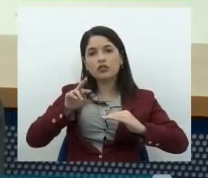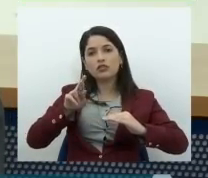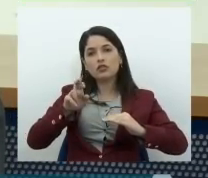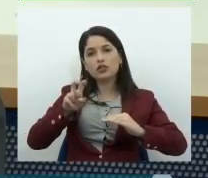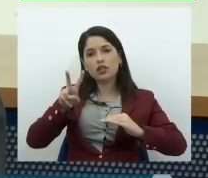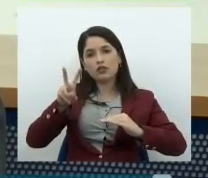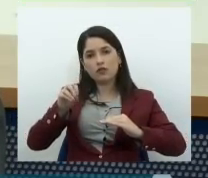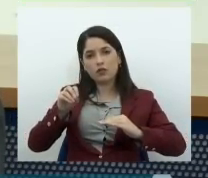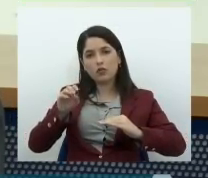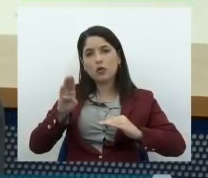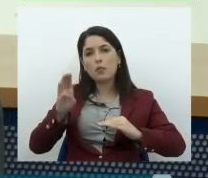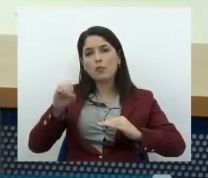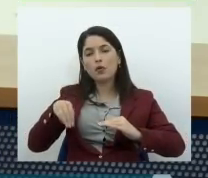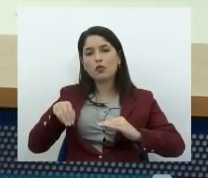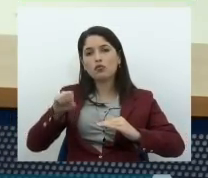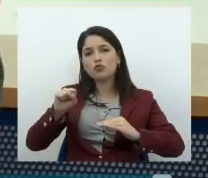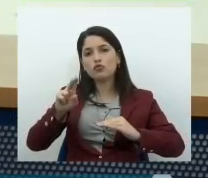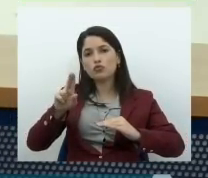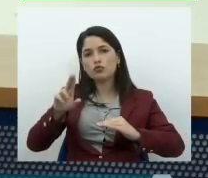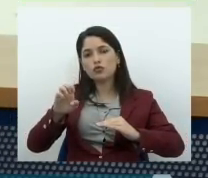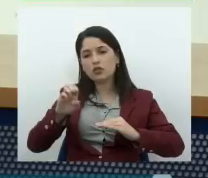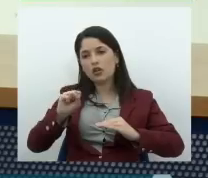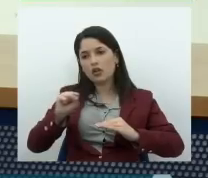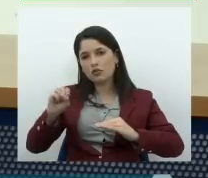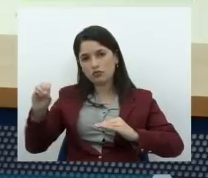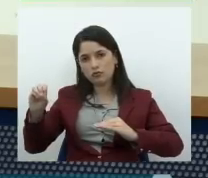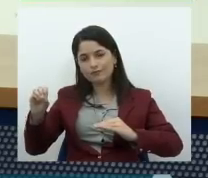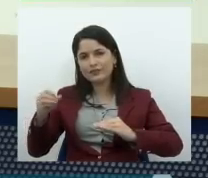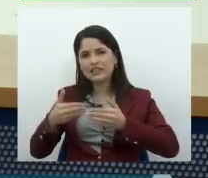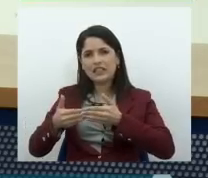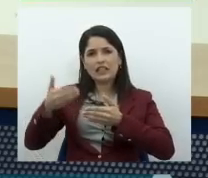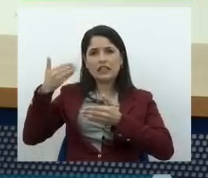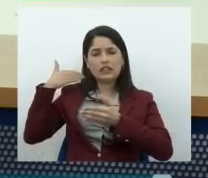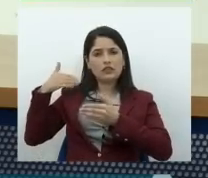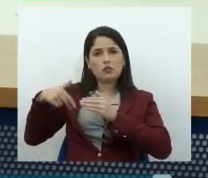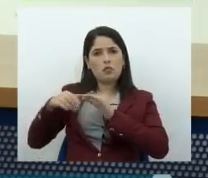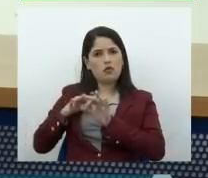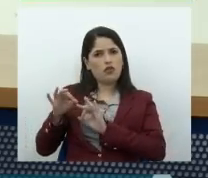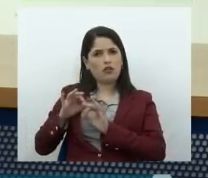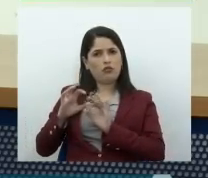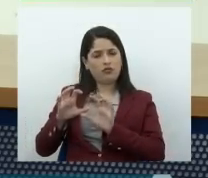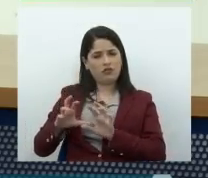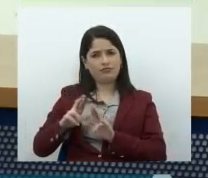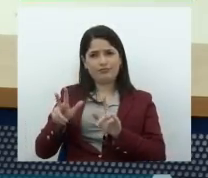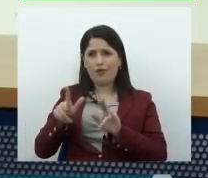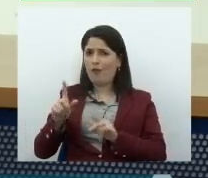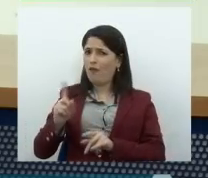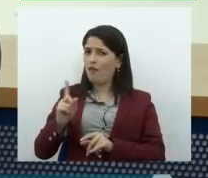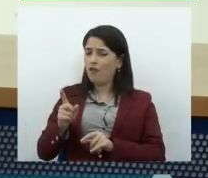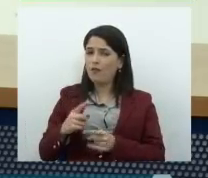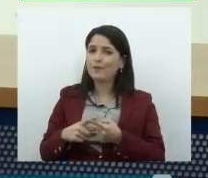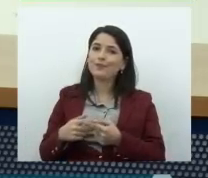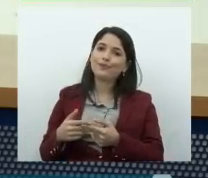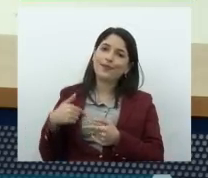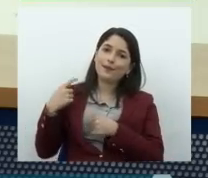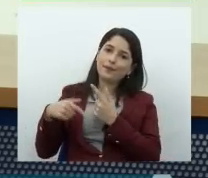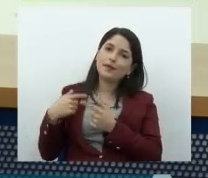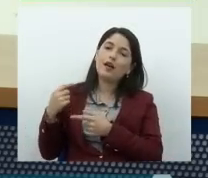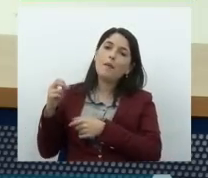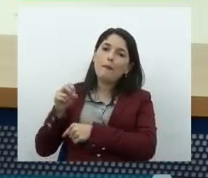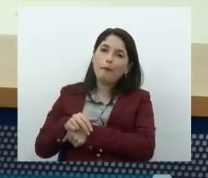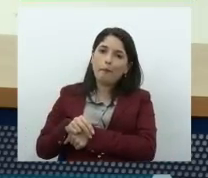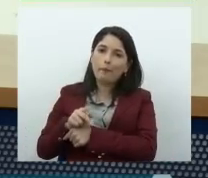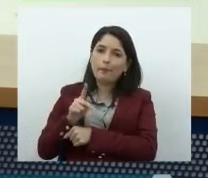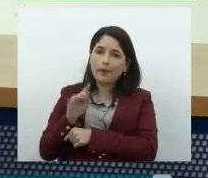desse prefeito Neftalis, o projeto não era esse que está aí. Tanto é que entrou depois o PT, né, num grande colunho que se aconteceu